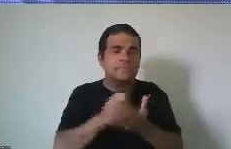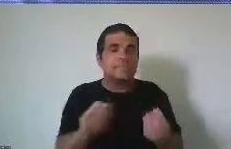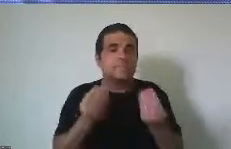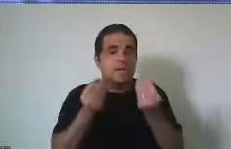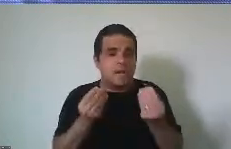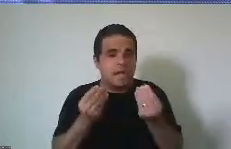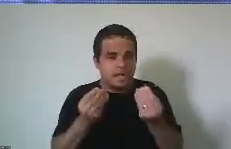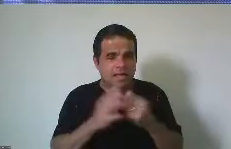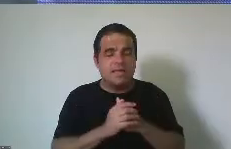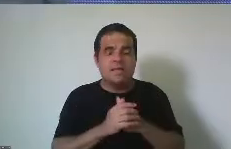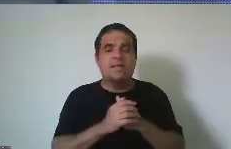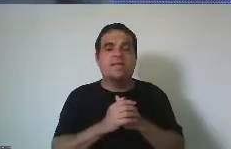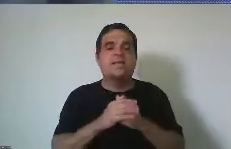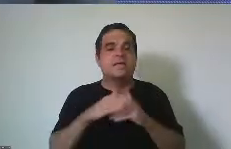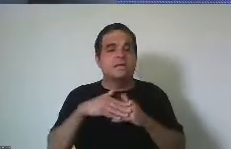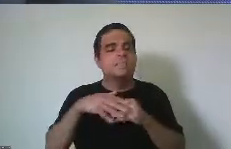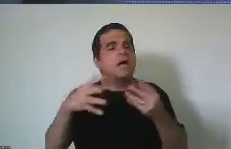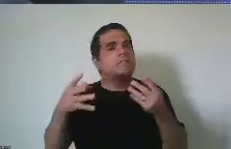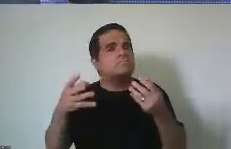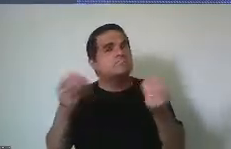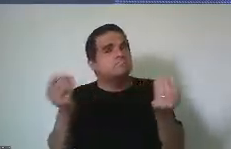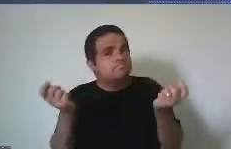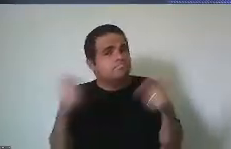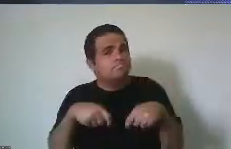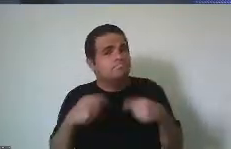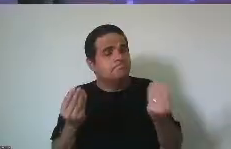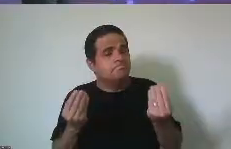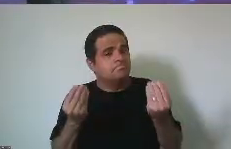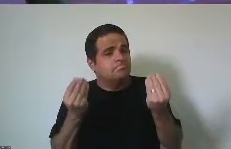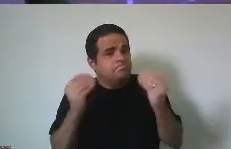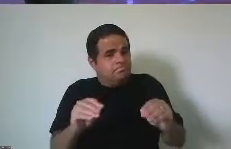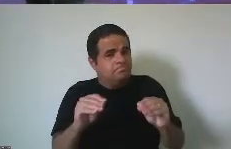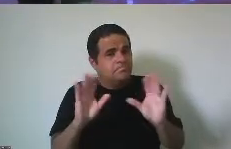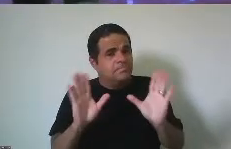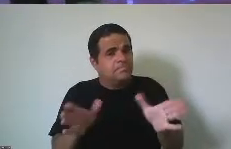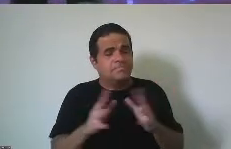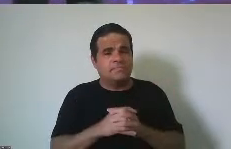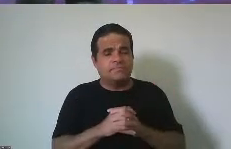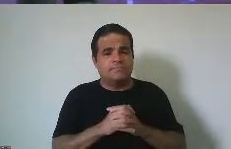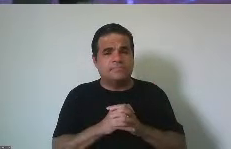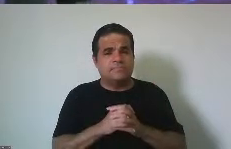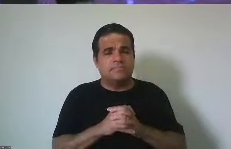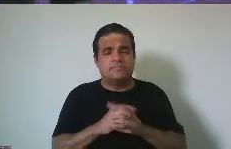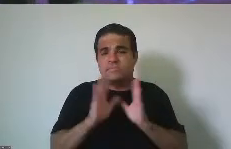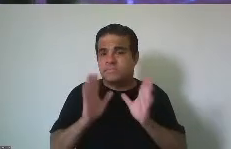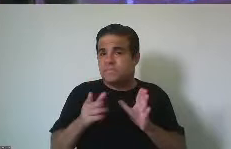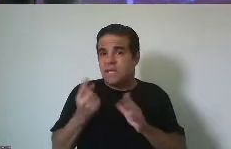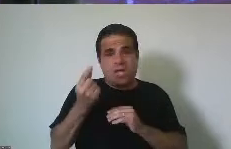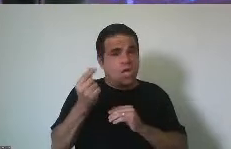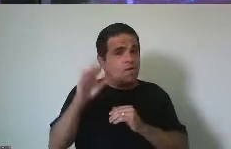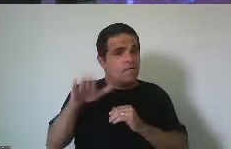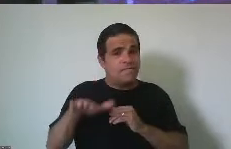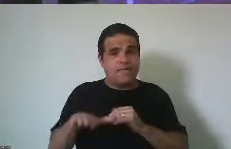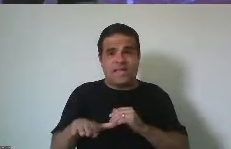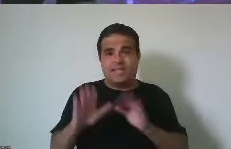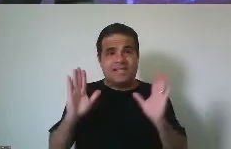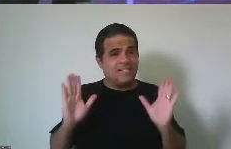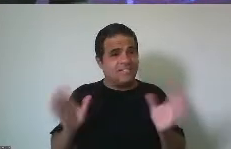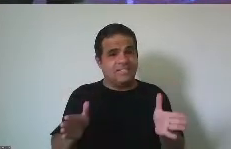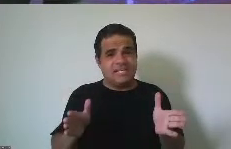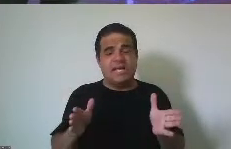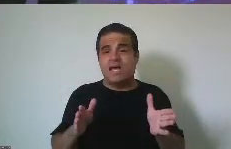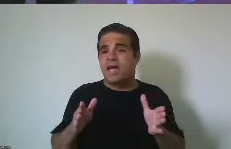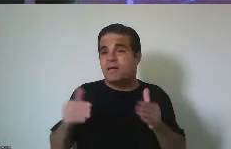que você materialista e finalmente aqui e até temos uma oferta a new de caps já